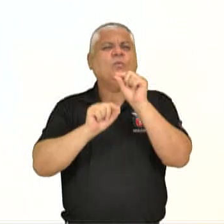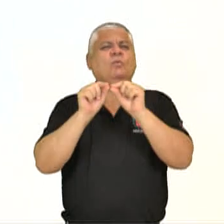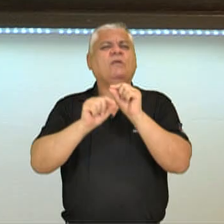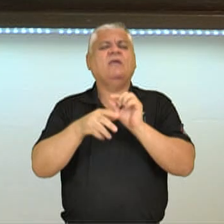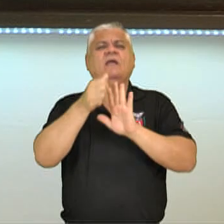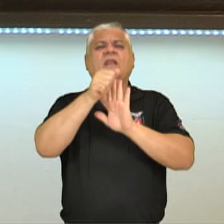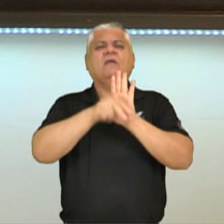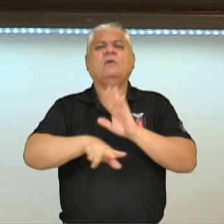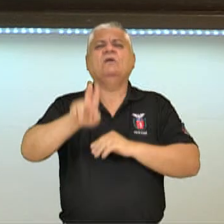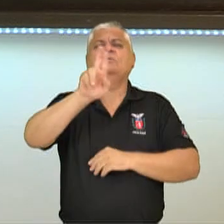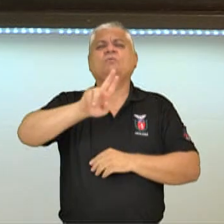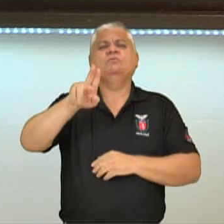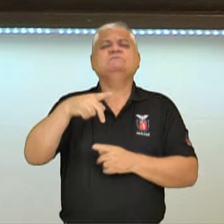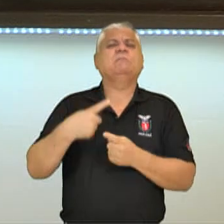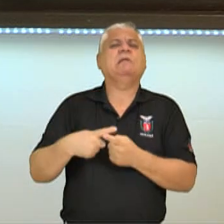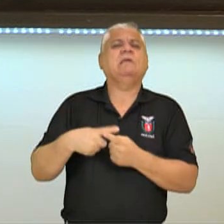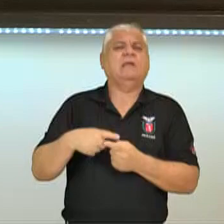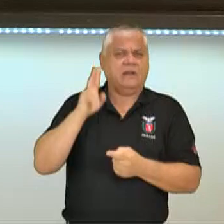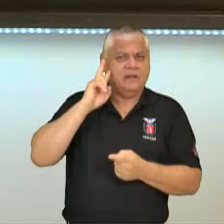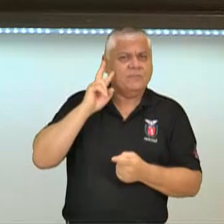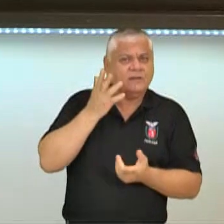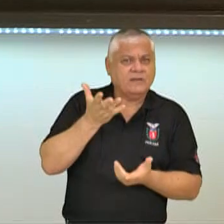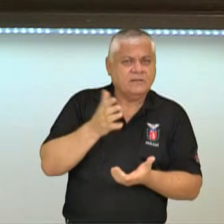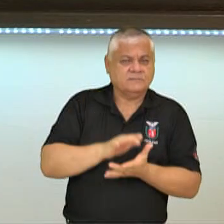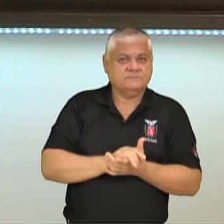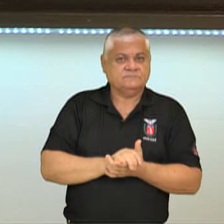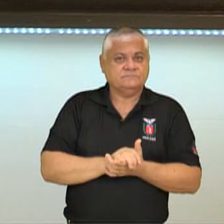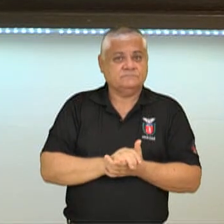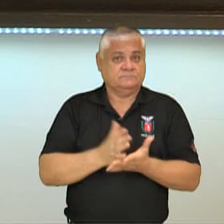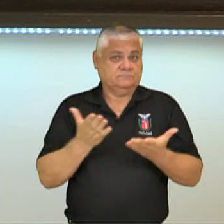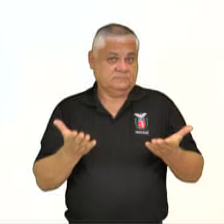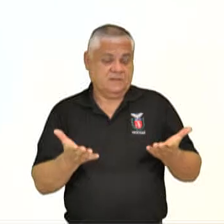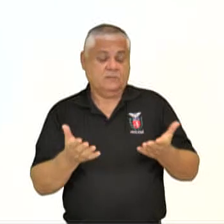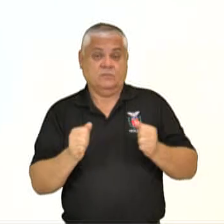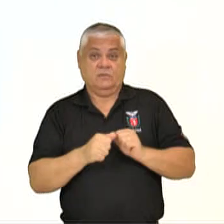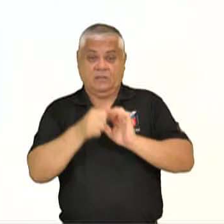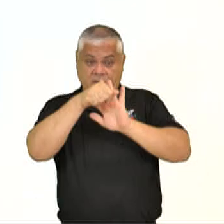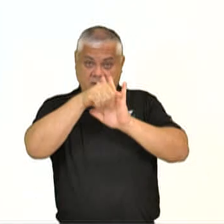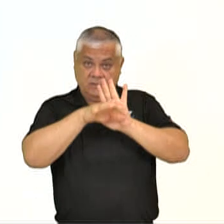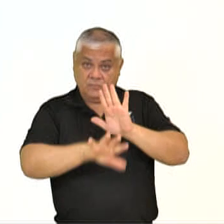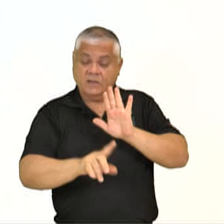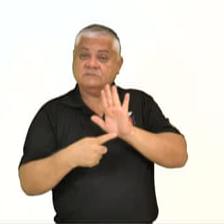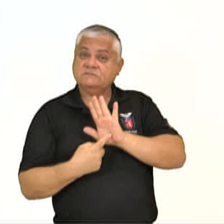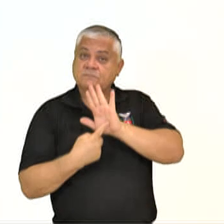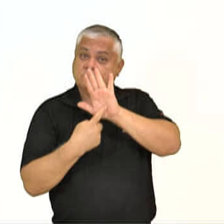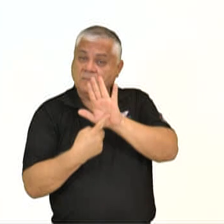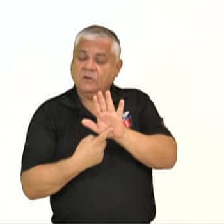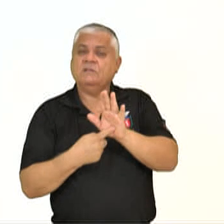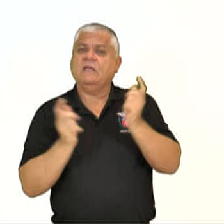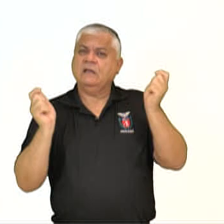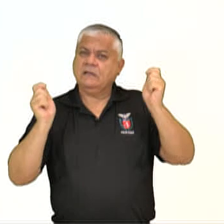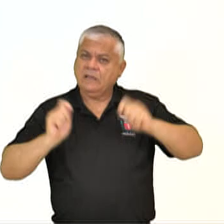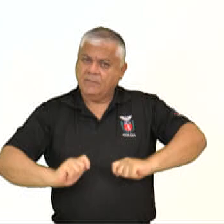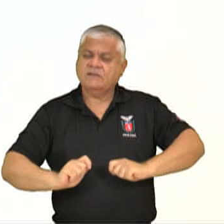são utilizadas as figuras de linguagem? No geral, as figuras de linguagem demonstram capacidade